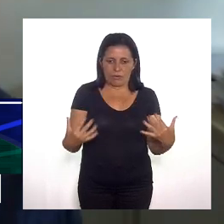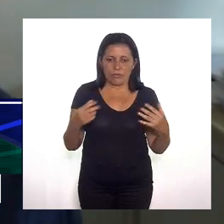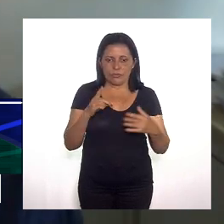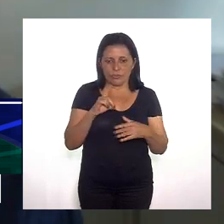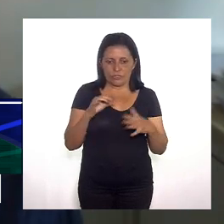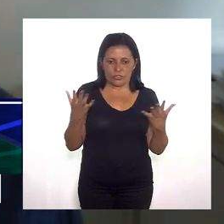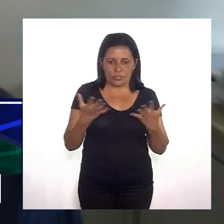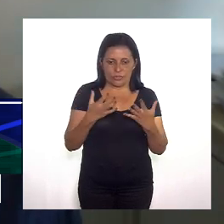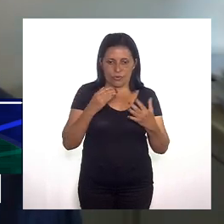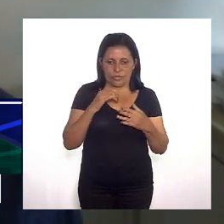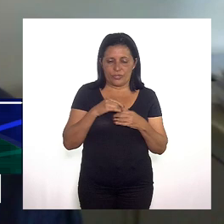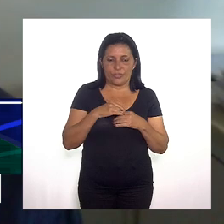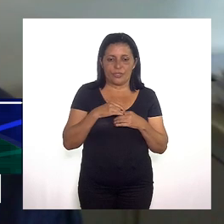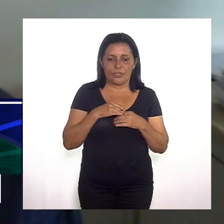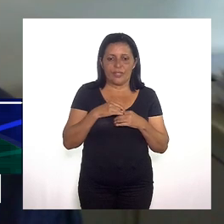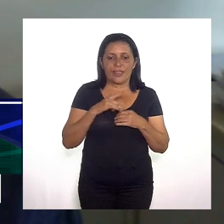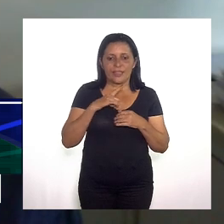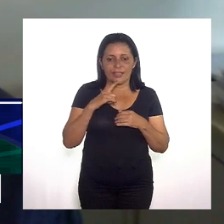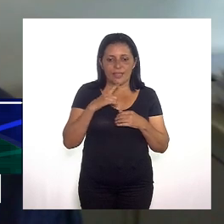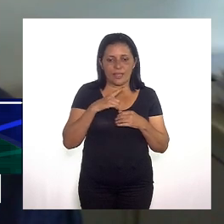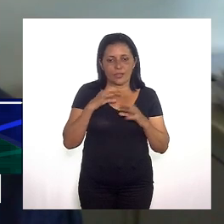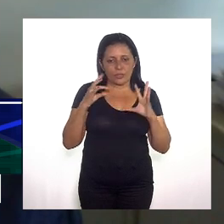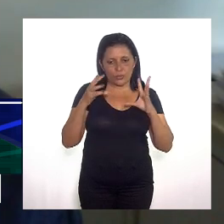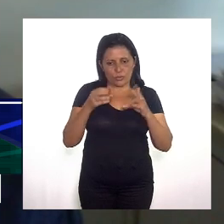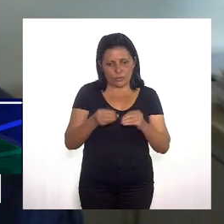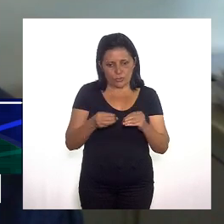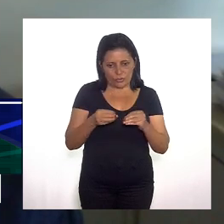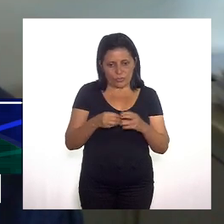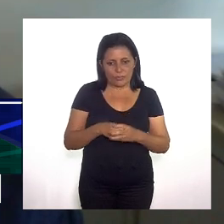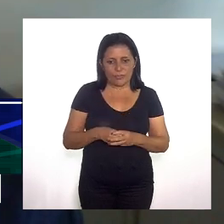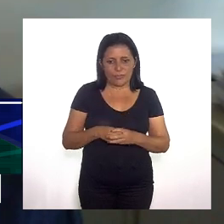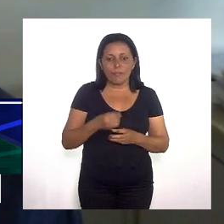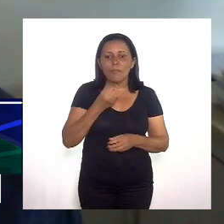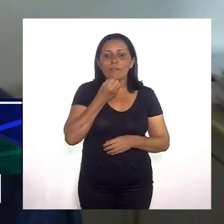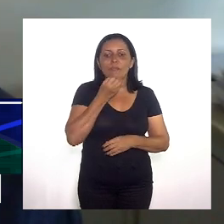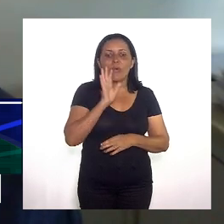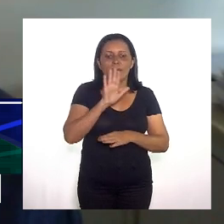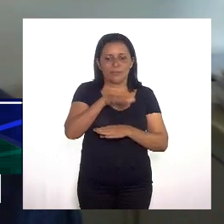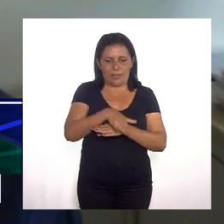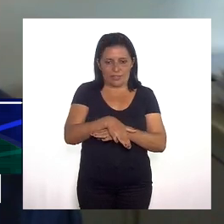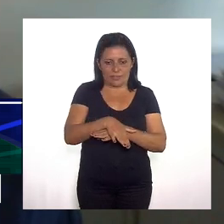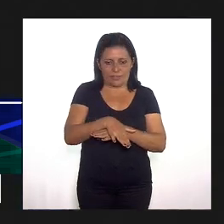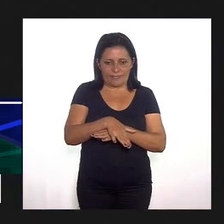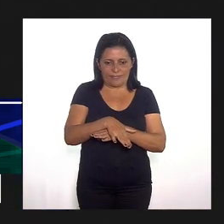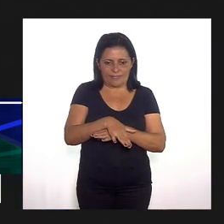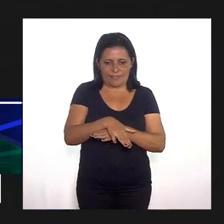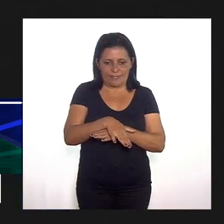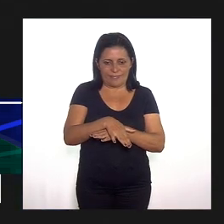hoje. Tenham todas e todos uma boa tarde.